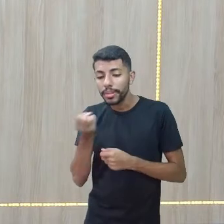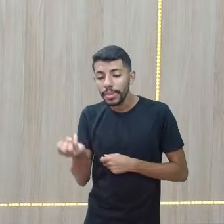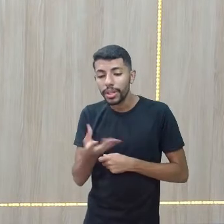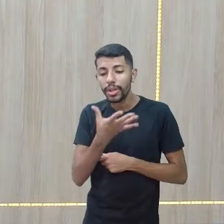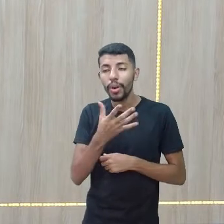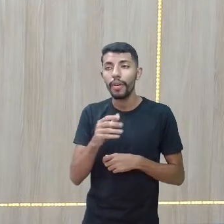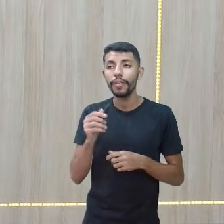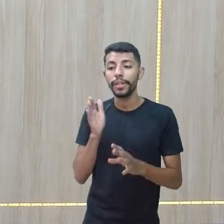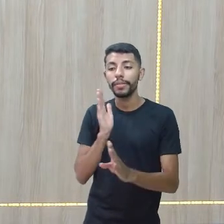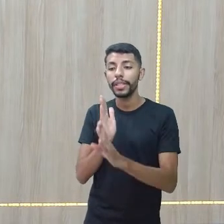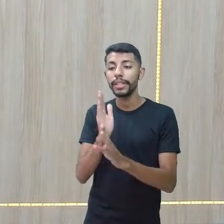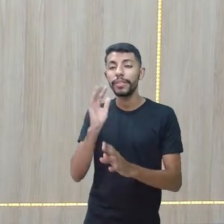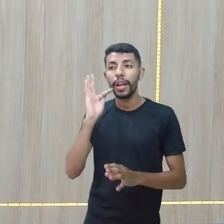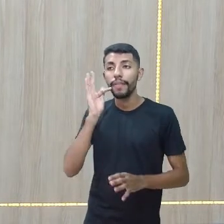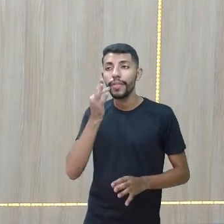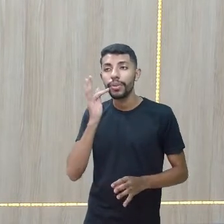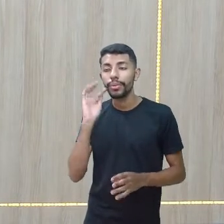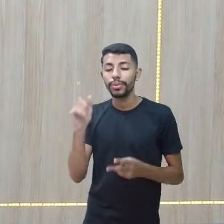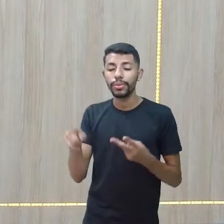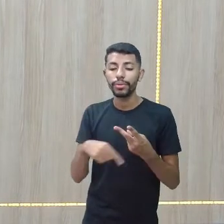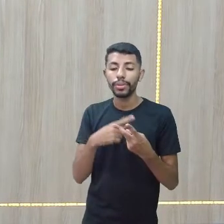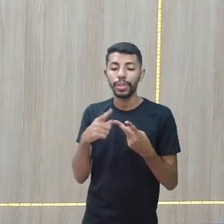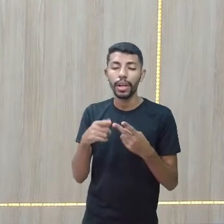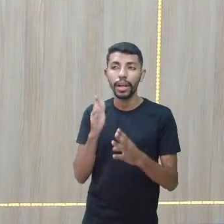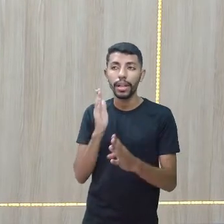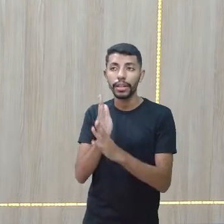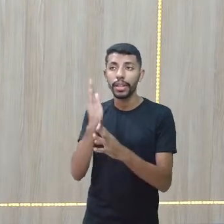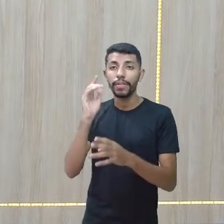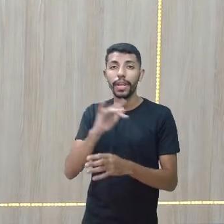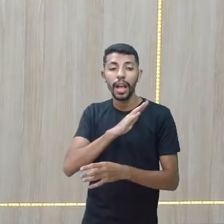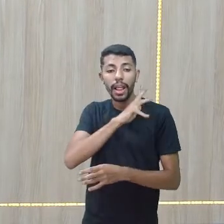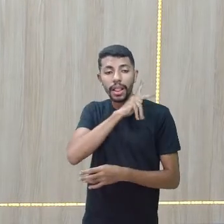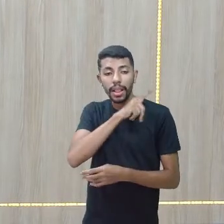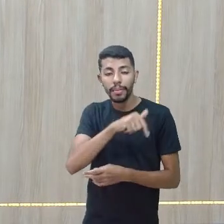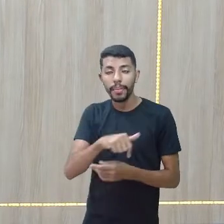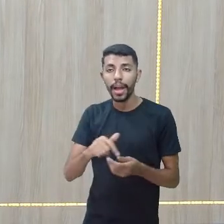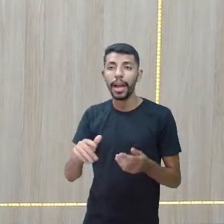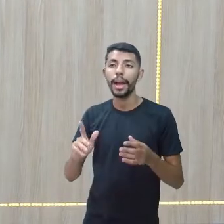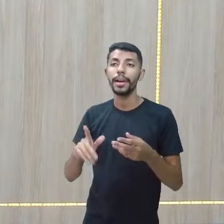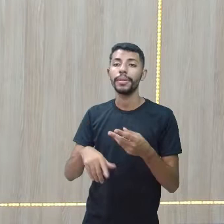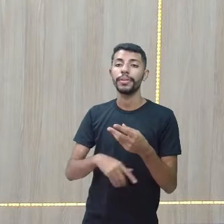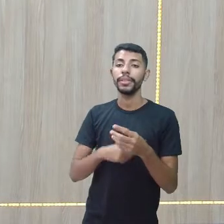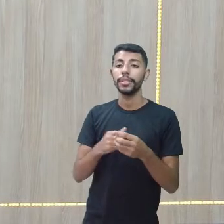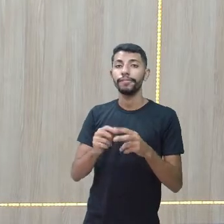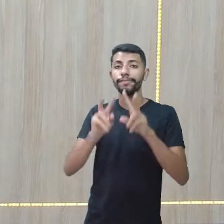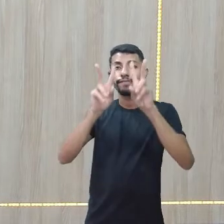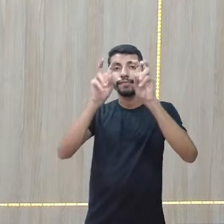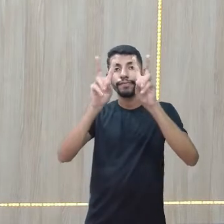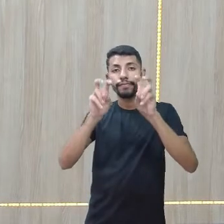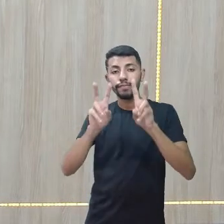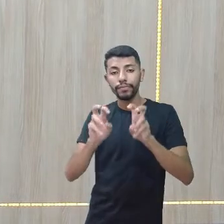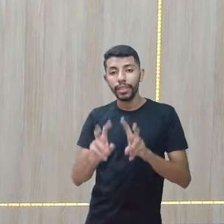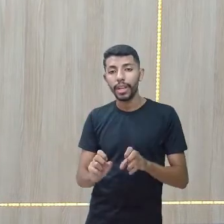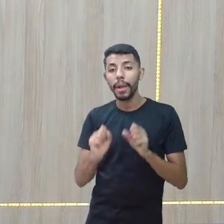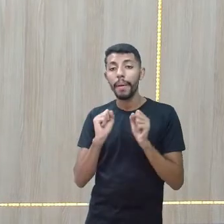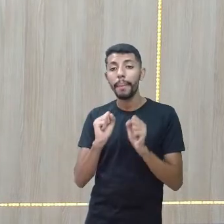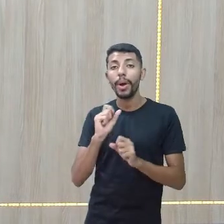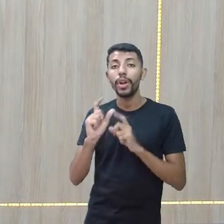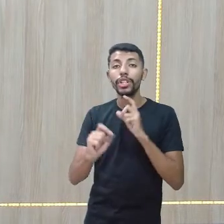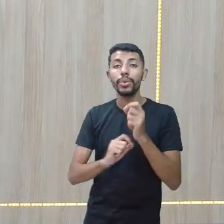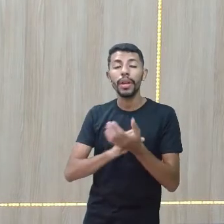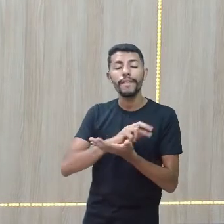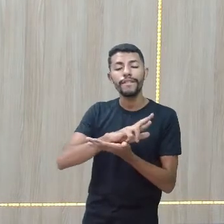identificar frutas, ele vai identificar animais domésticos. Então, as temáticas podem ser as mais